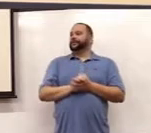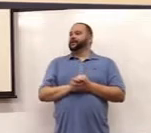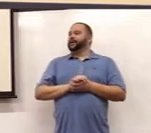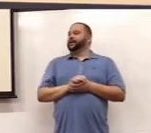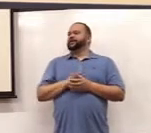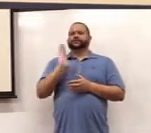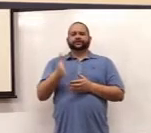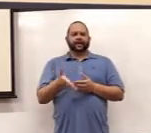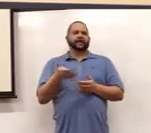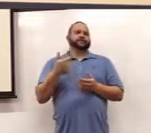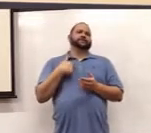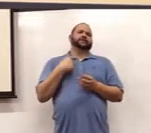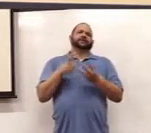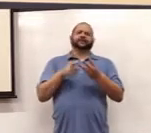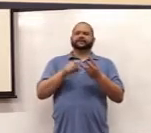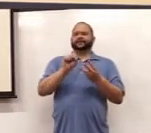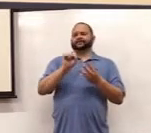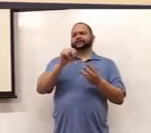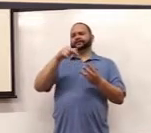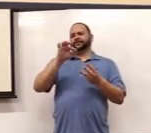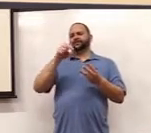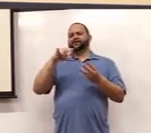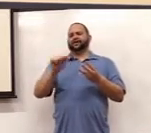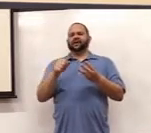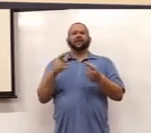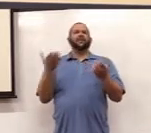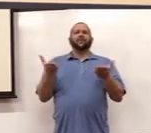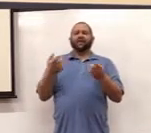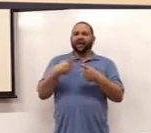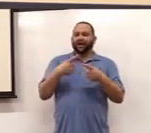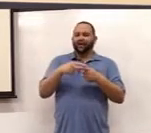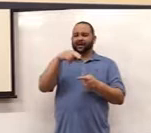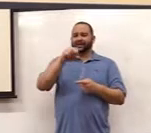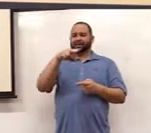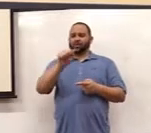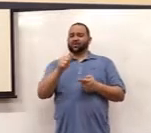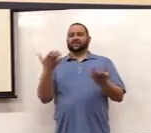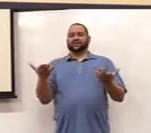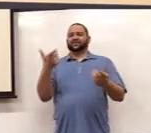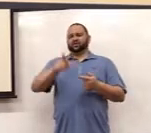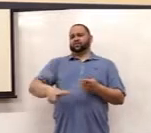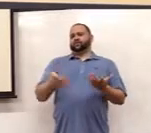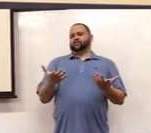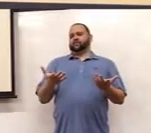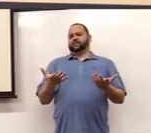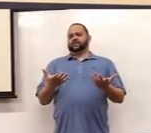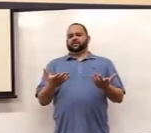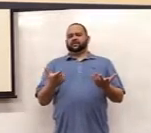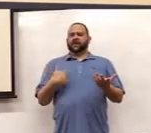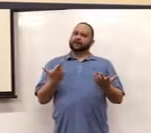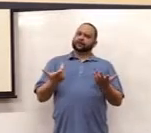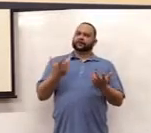Poxa, ele já tratou desse assunto lá na terceira sinfonia, né? Por que será que ele ia tratar de novo aqui? Mas é uma